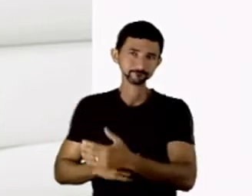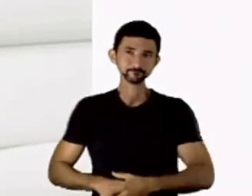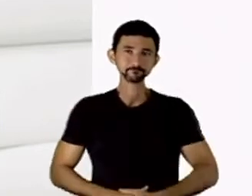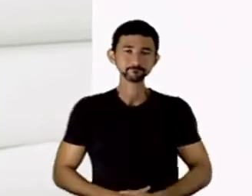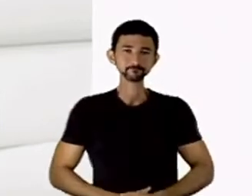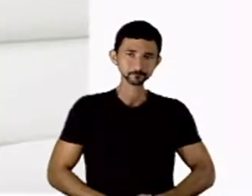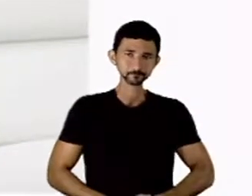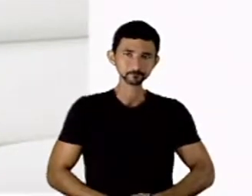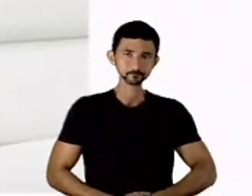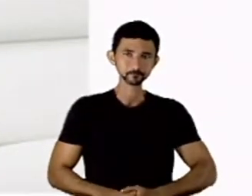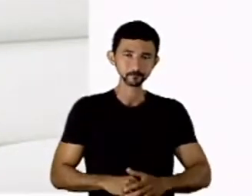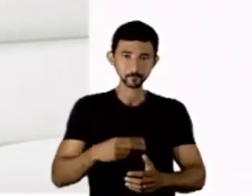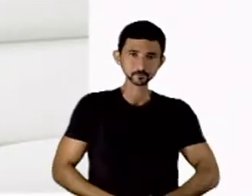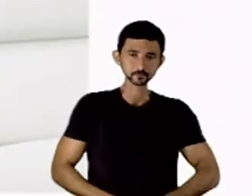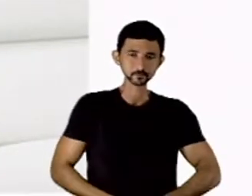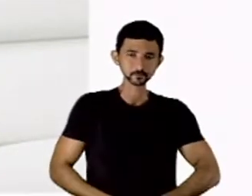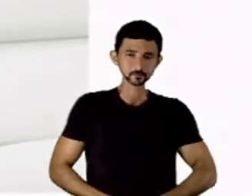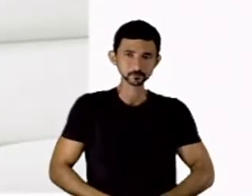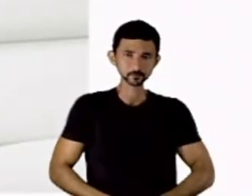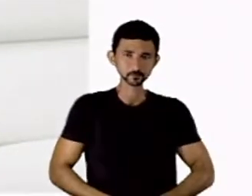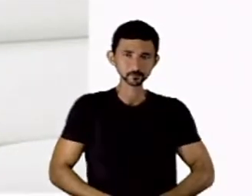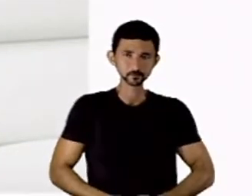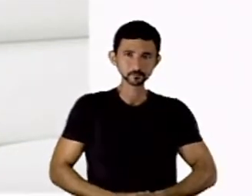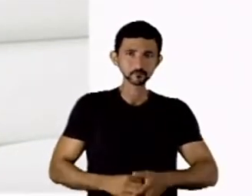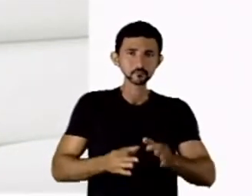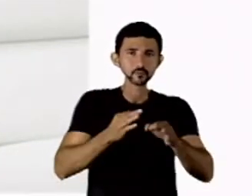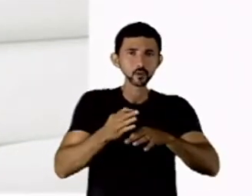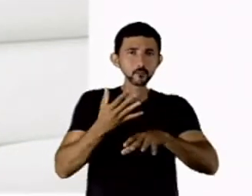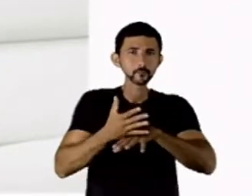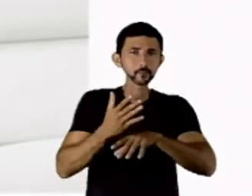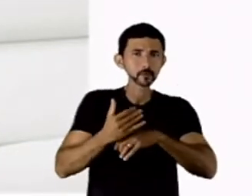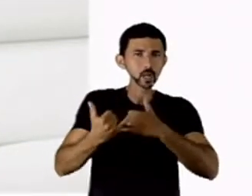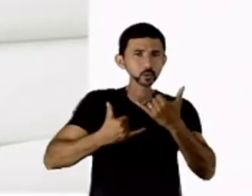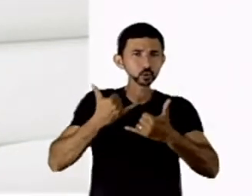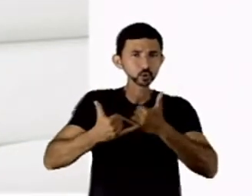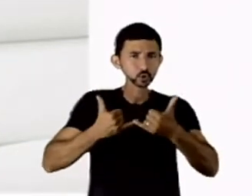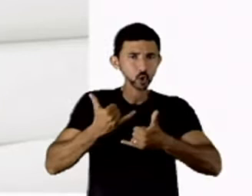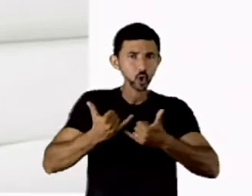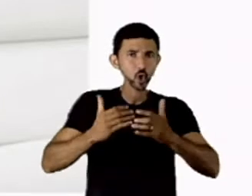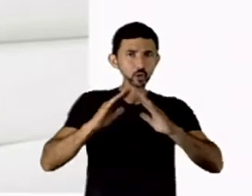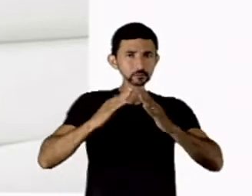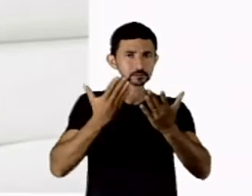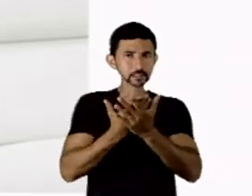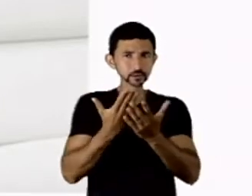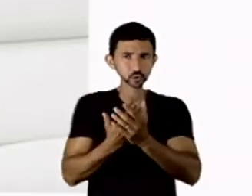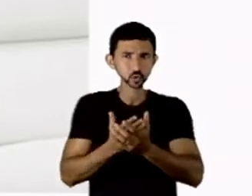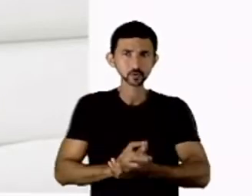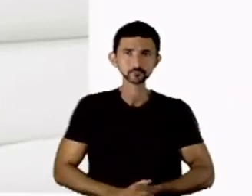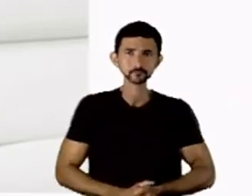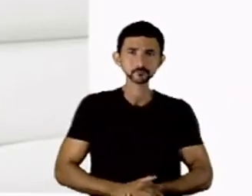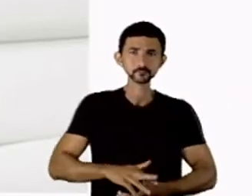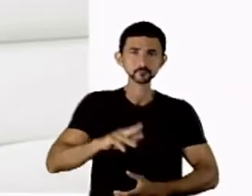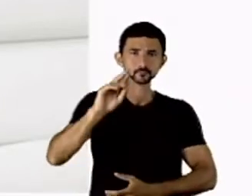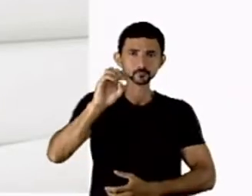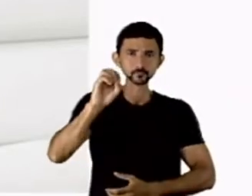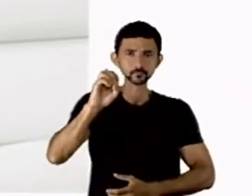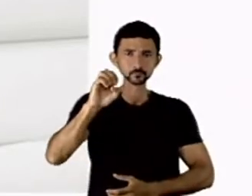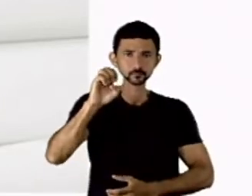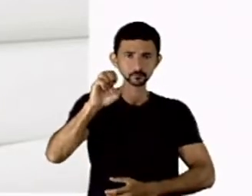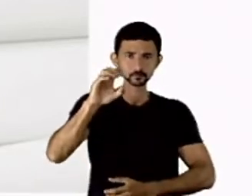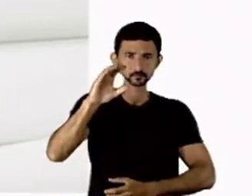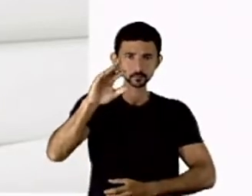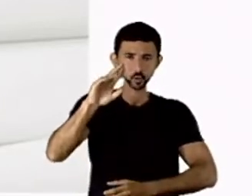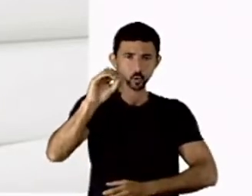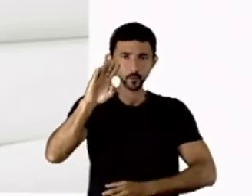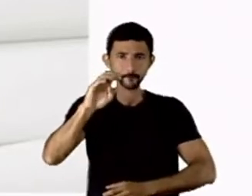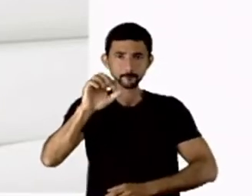segundo problema. Segunda fase. Para se preparar para os jogos escolares, Robério precisa melhorar